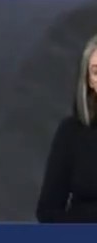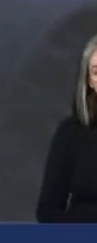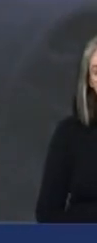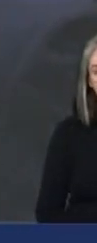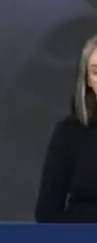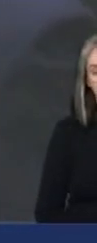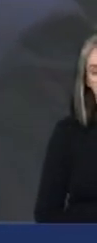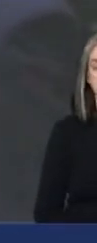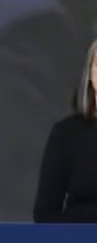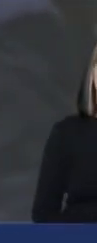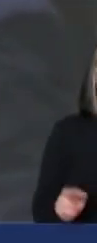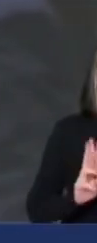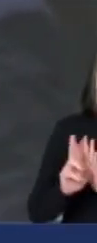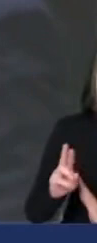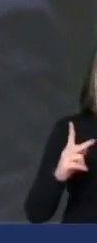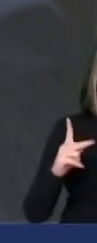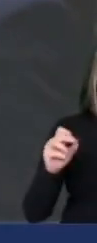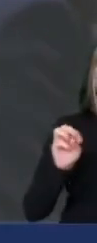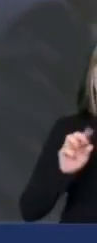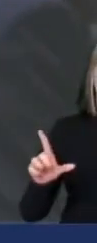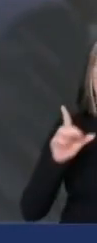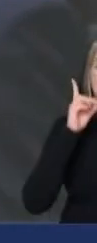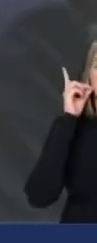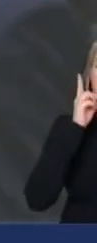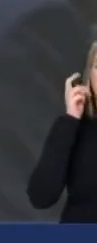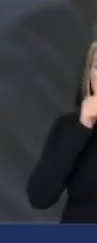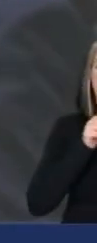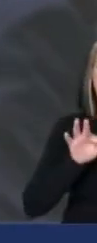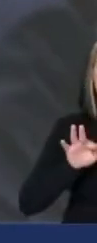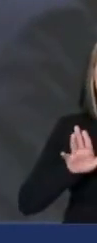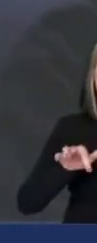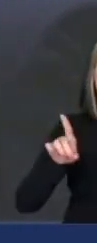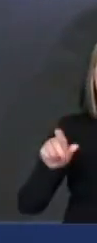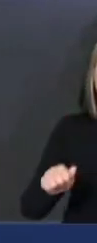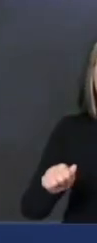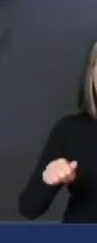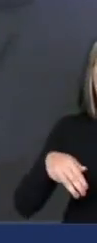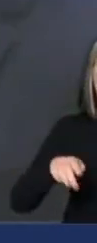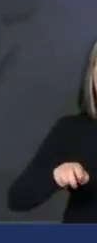representação do PSOL, da deputada Fernanda Melchiona e do deputado Elias Vaz.